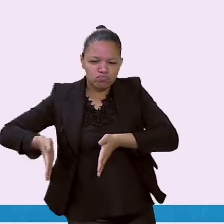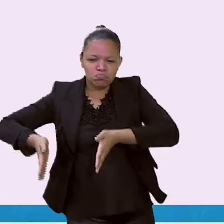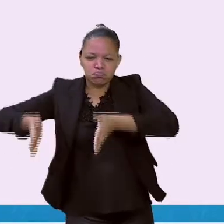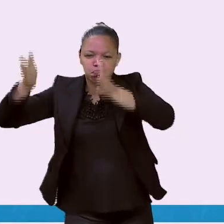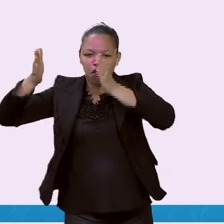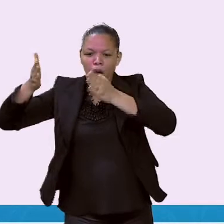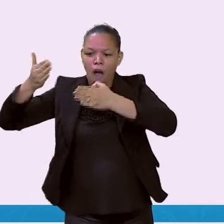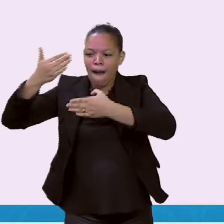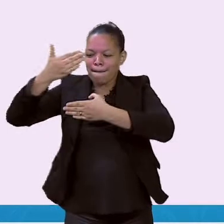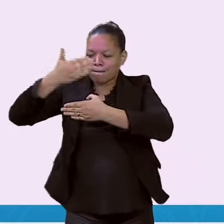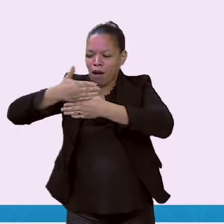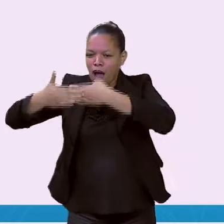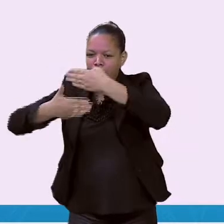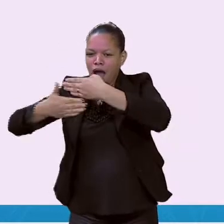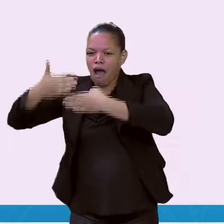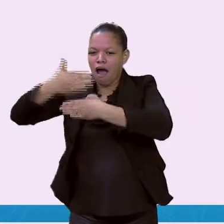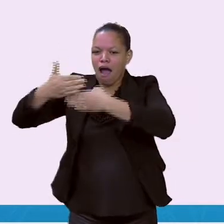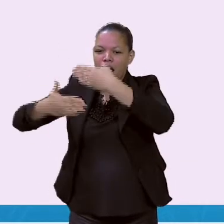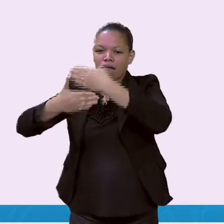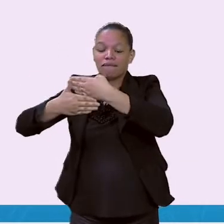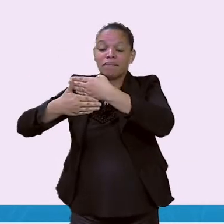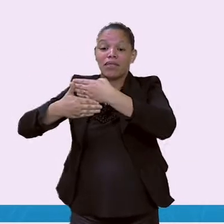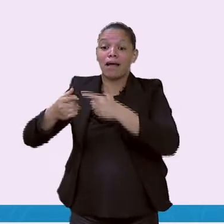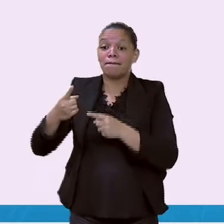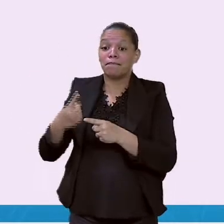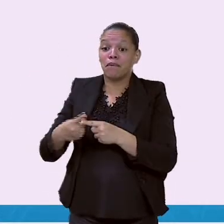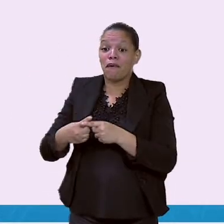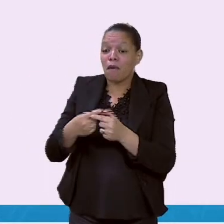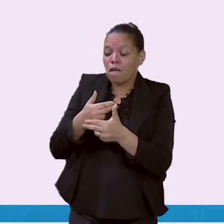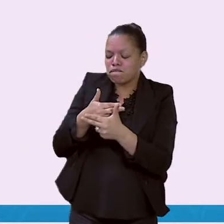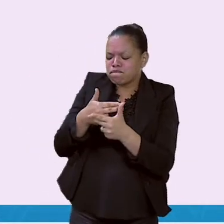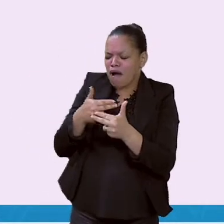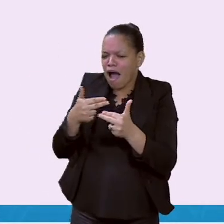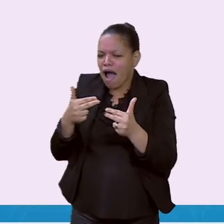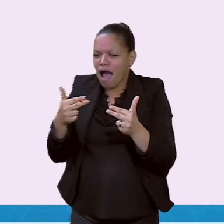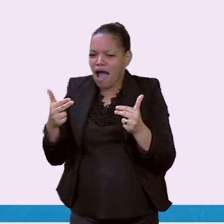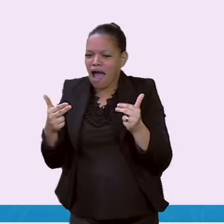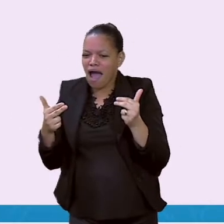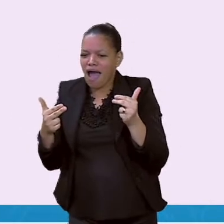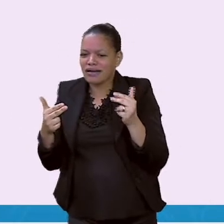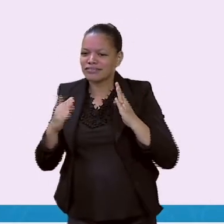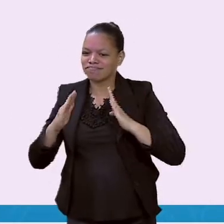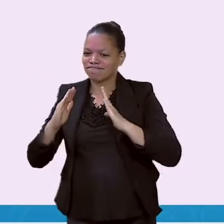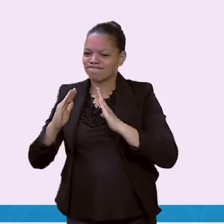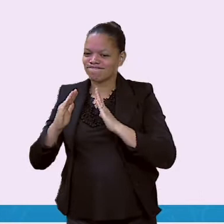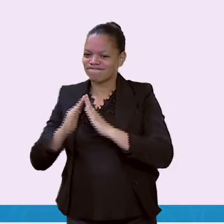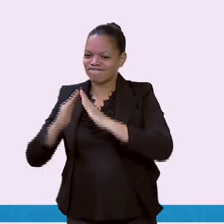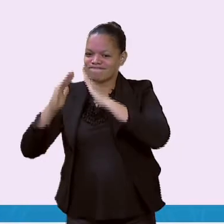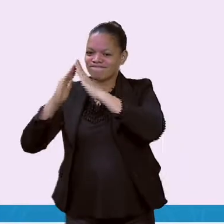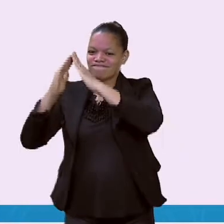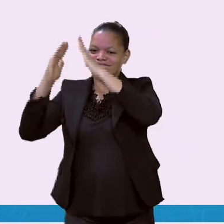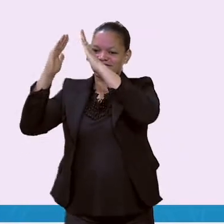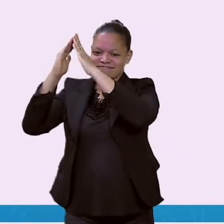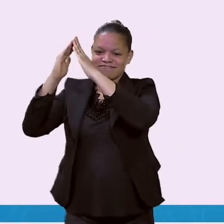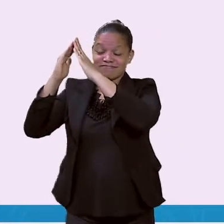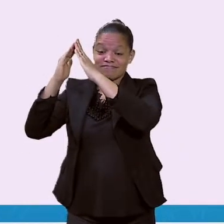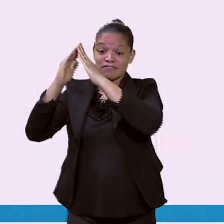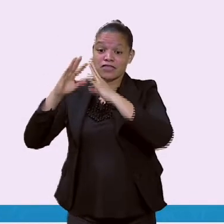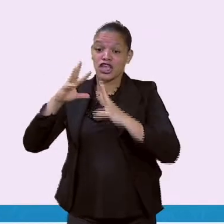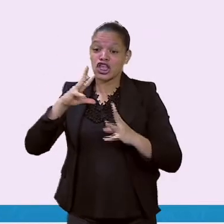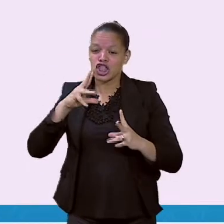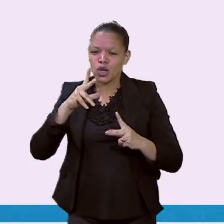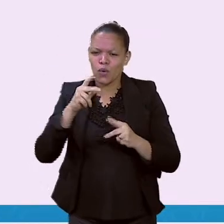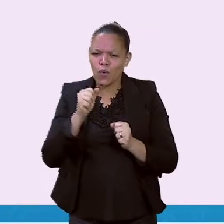porque são a poção de casas empilhadas umas em cima das outras. Todas as casas e os